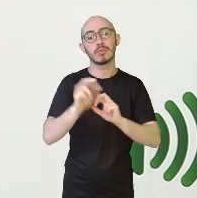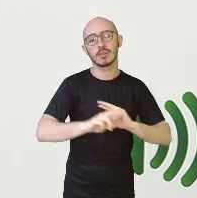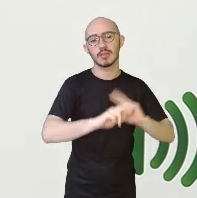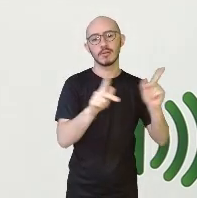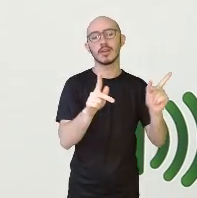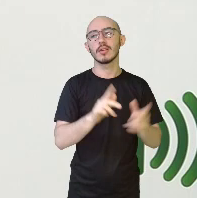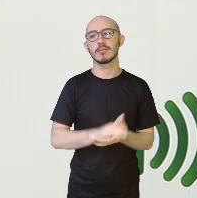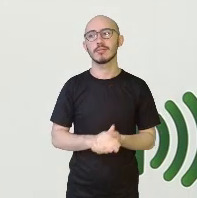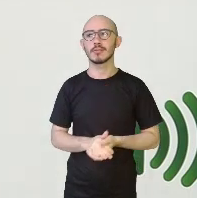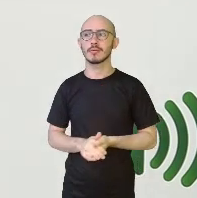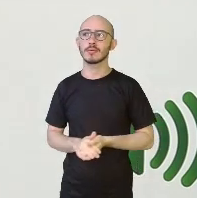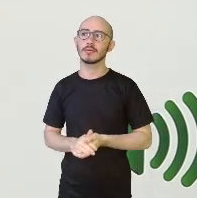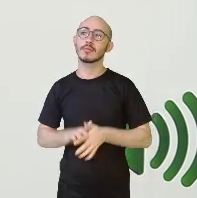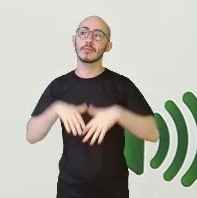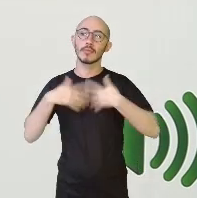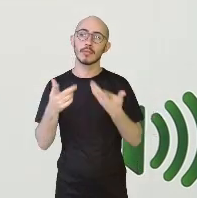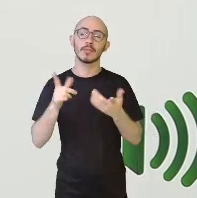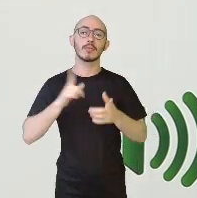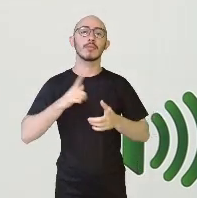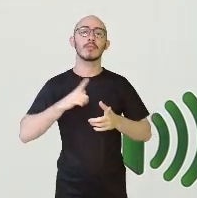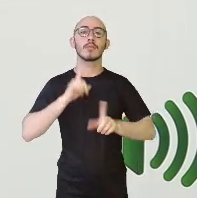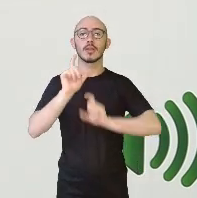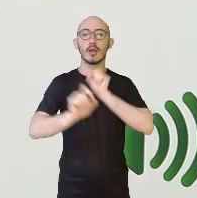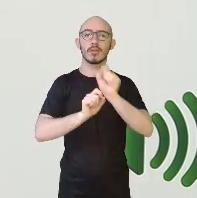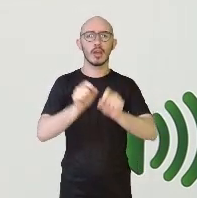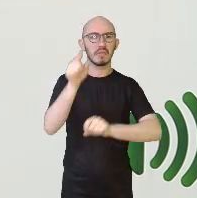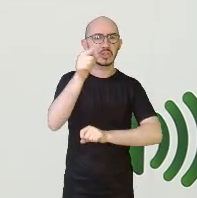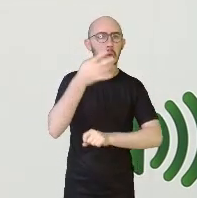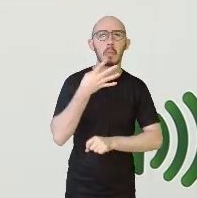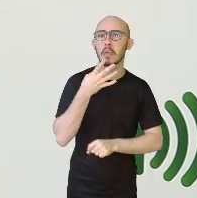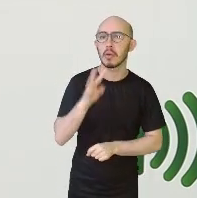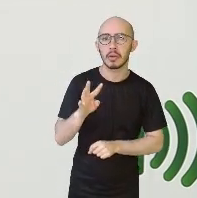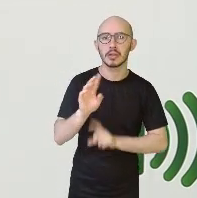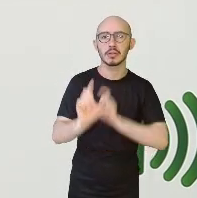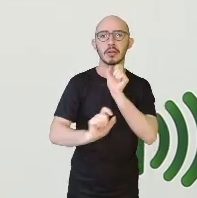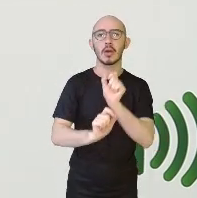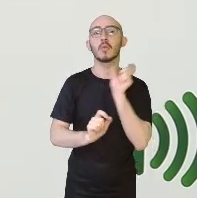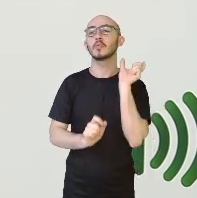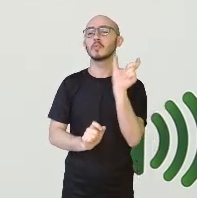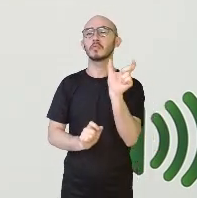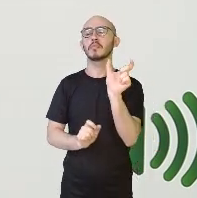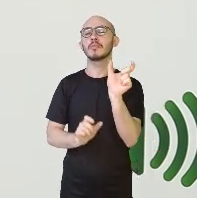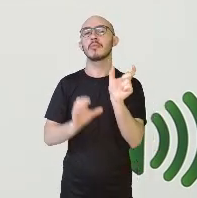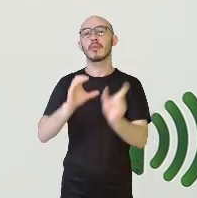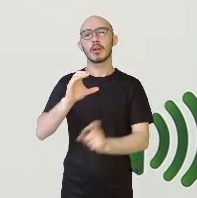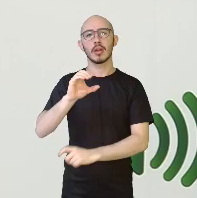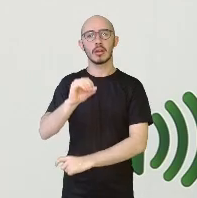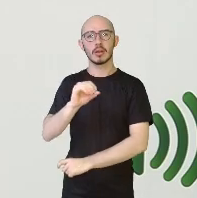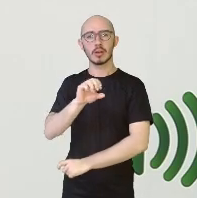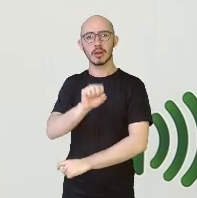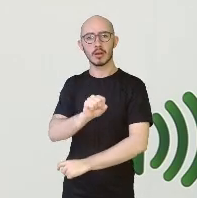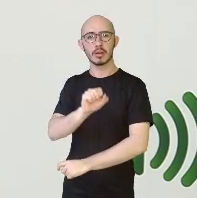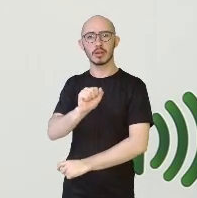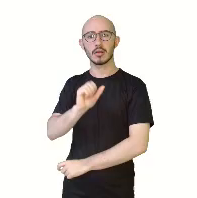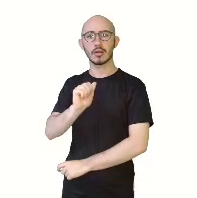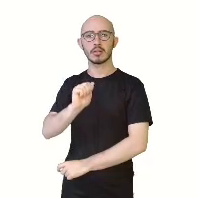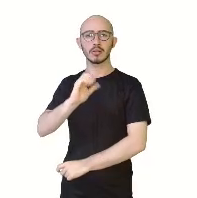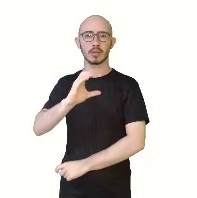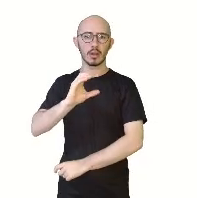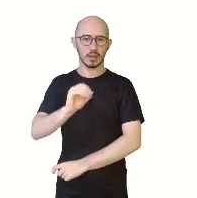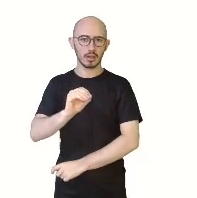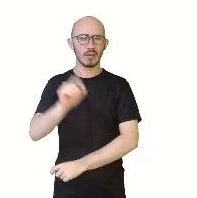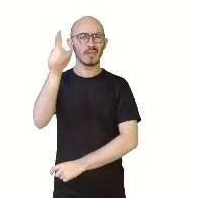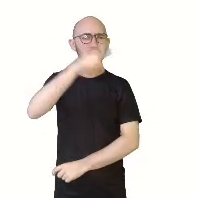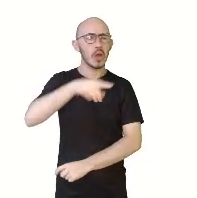do frevo. E tem um que eu acho que vocês não conhecem, que é o cossaco. Pois é, já viram esse?